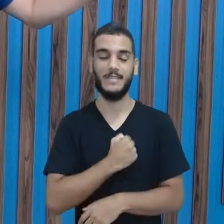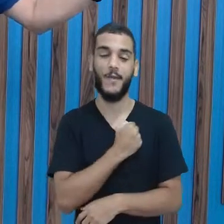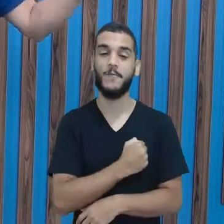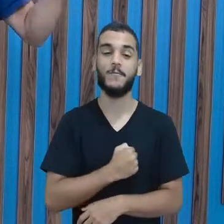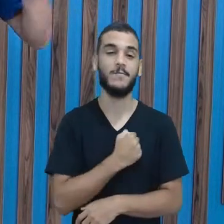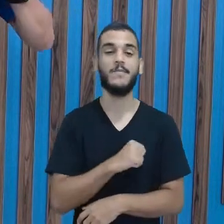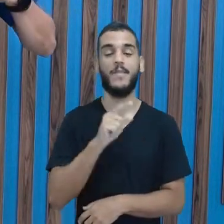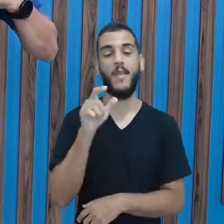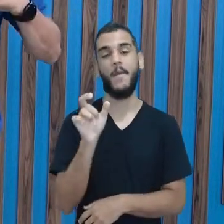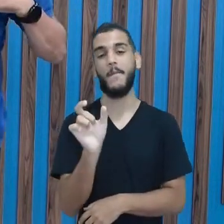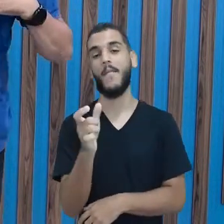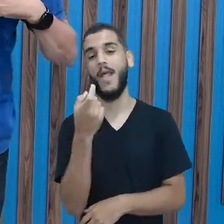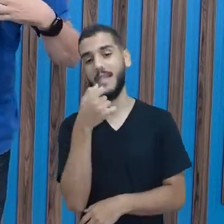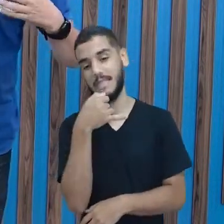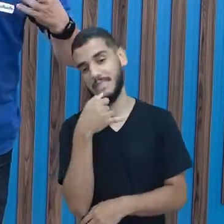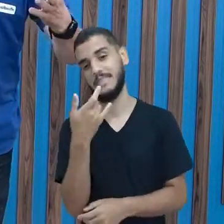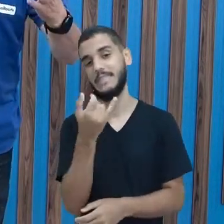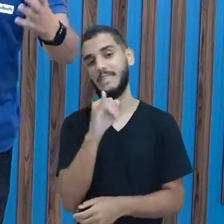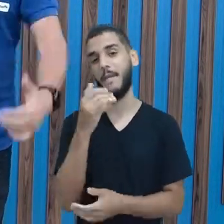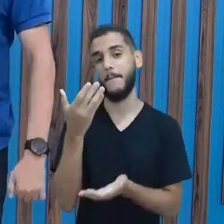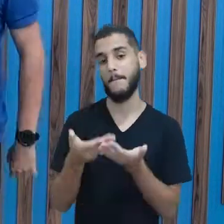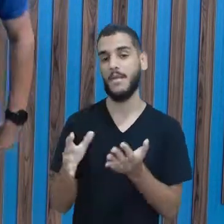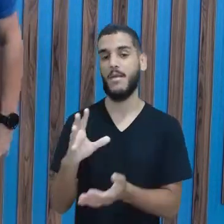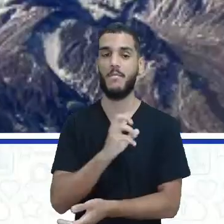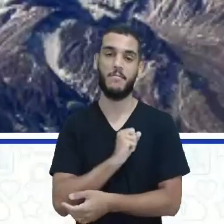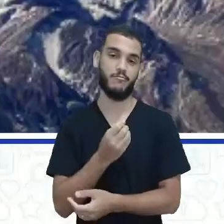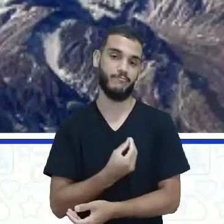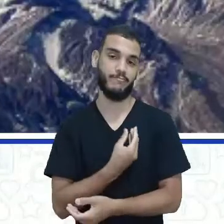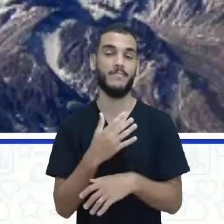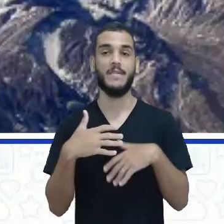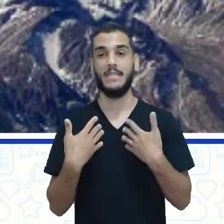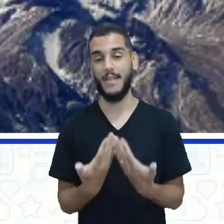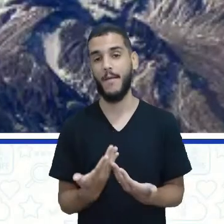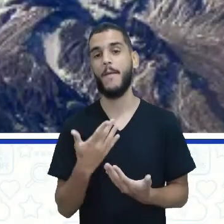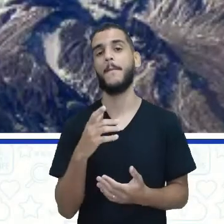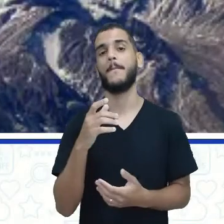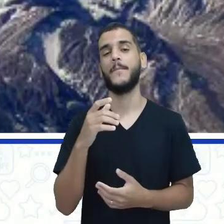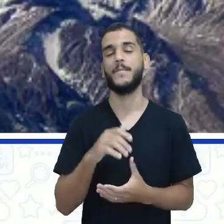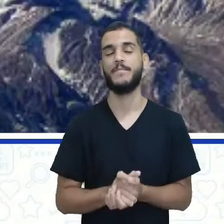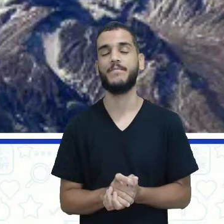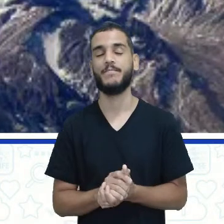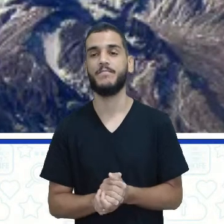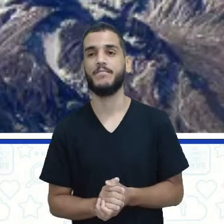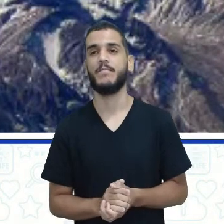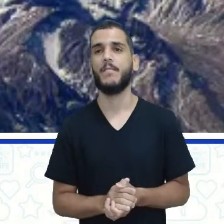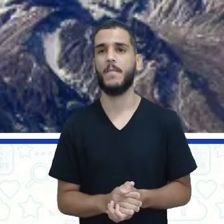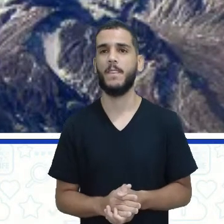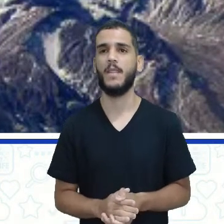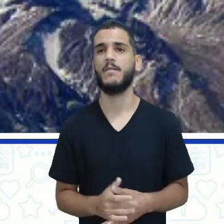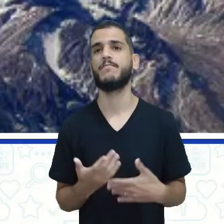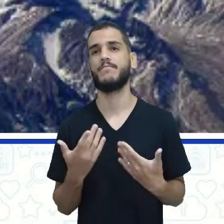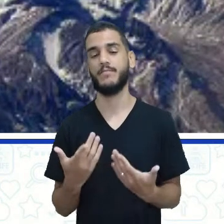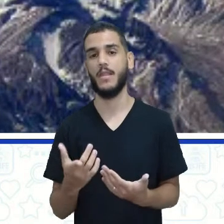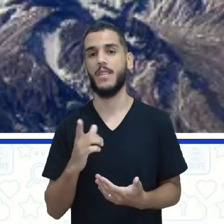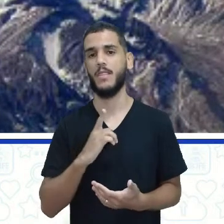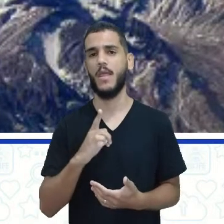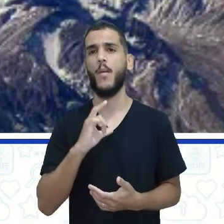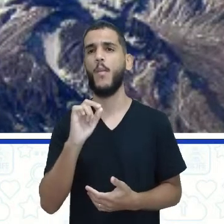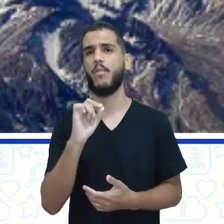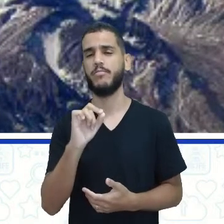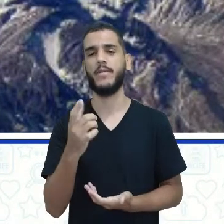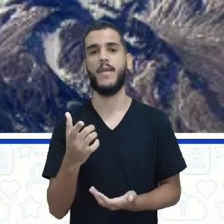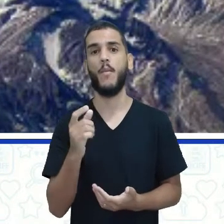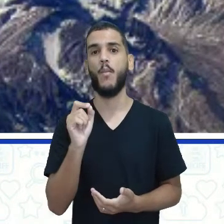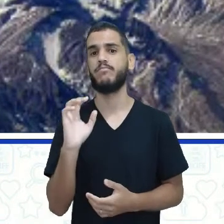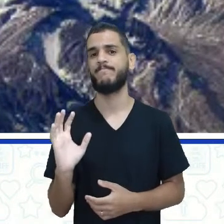para alguém, não é o meu caso, mas vamos lá. Devinho, vamos lá. Olha aí, gente, reflexos da